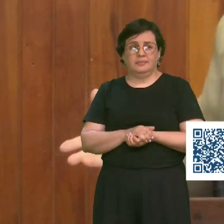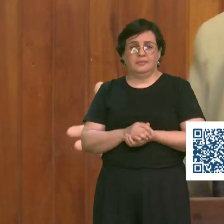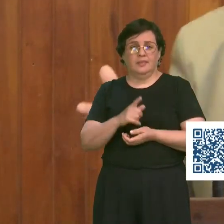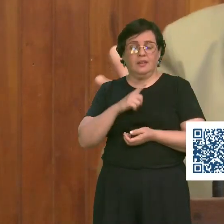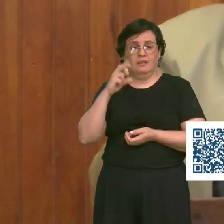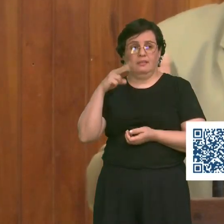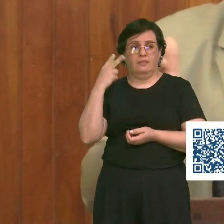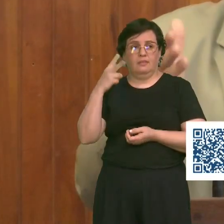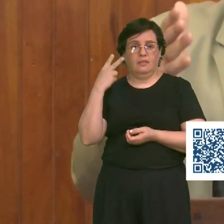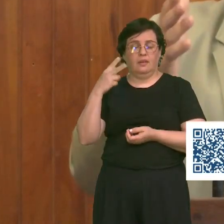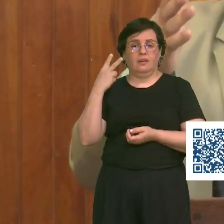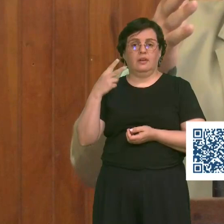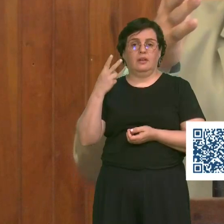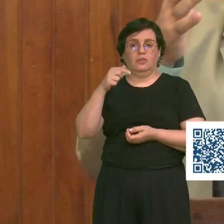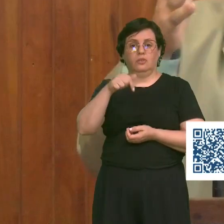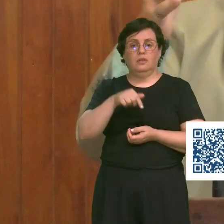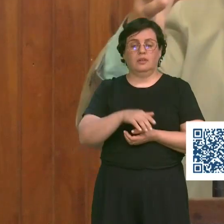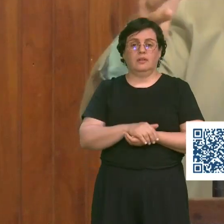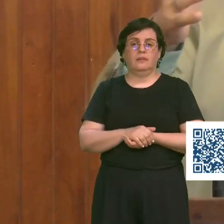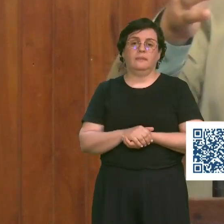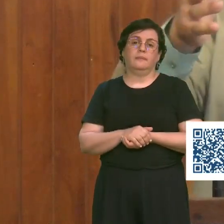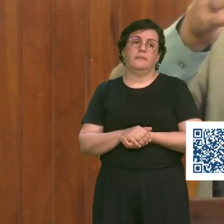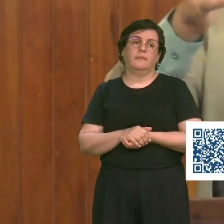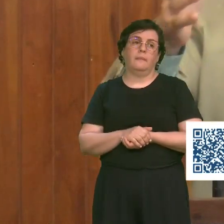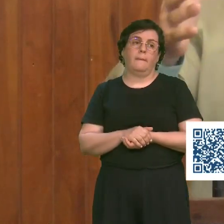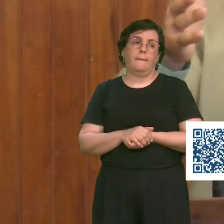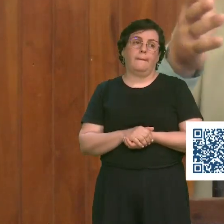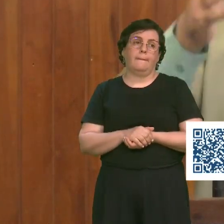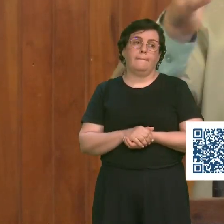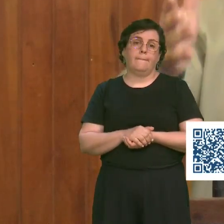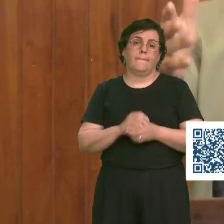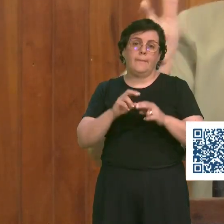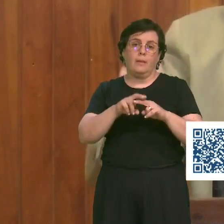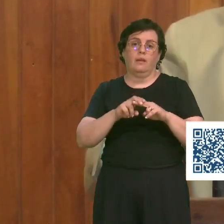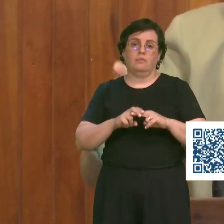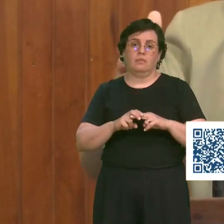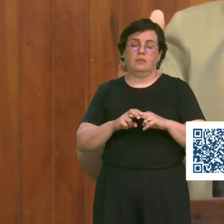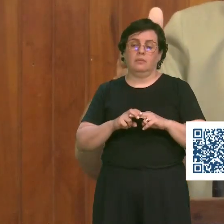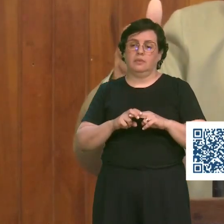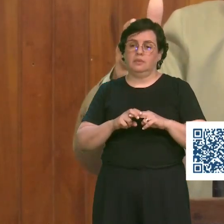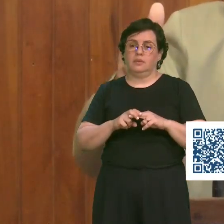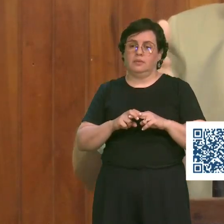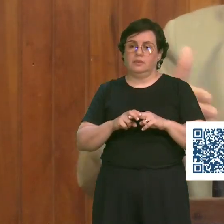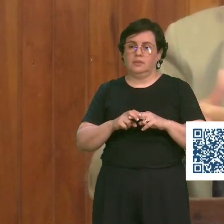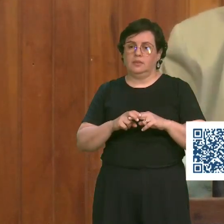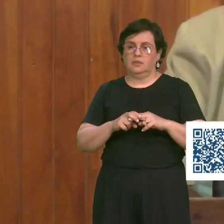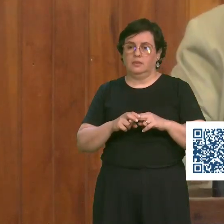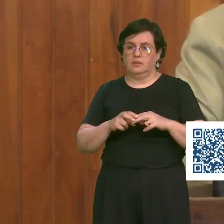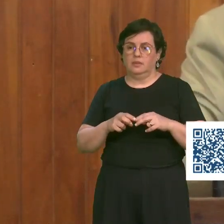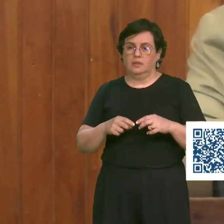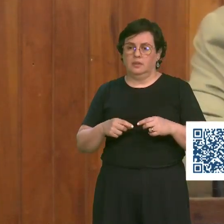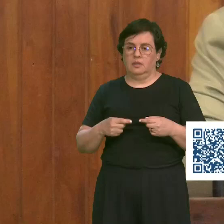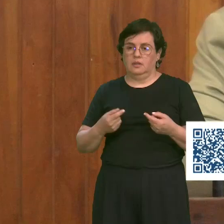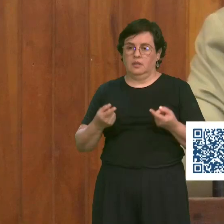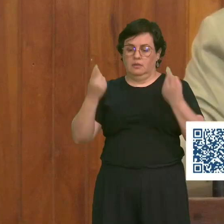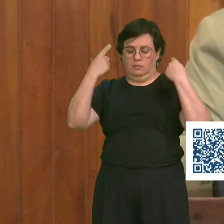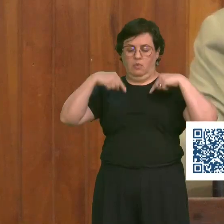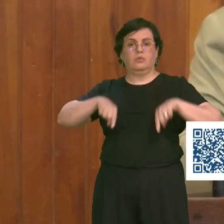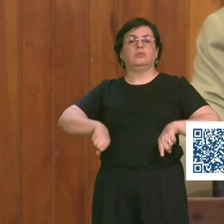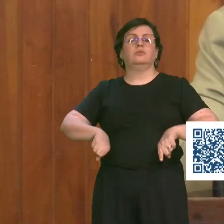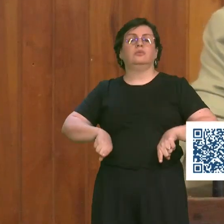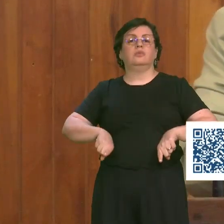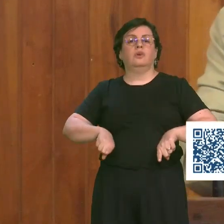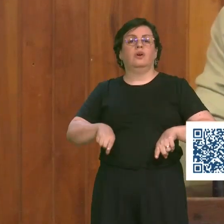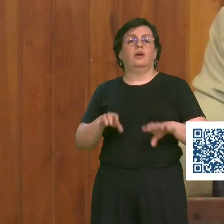teve vereador que por ter uma postura independente teve